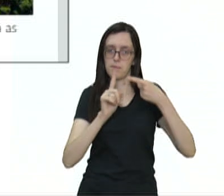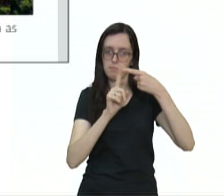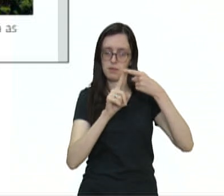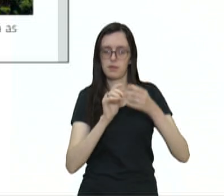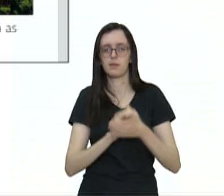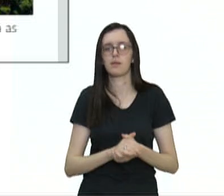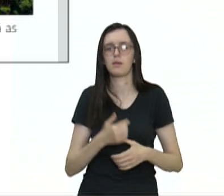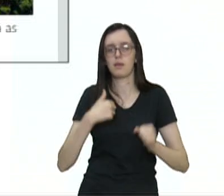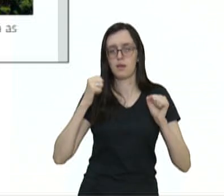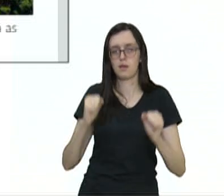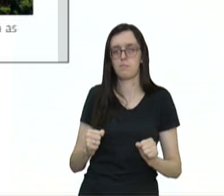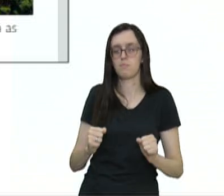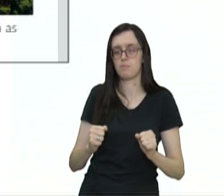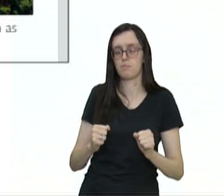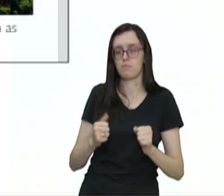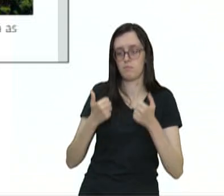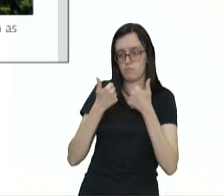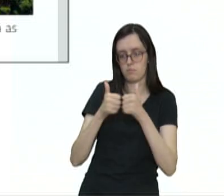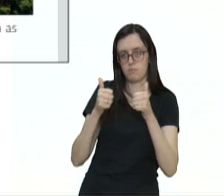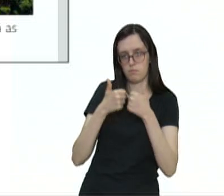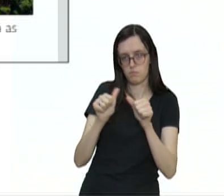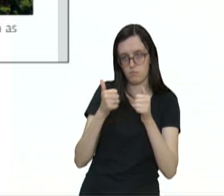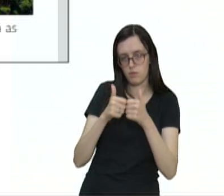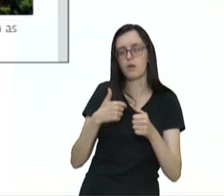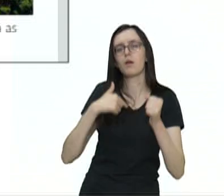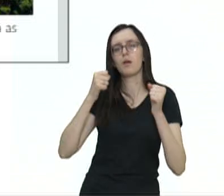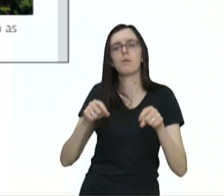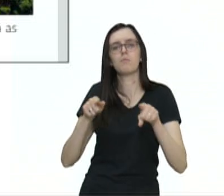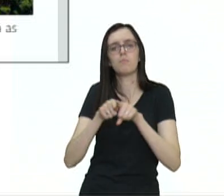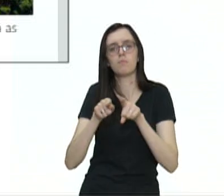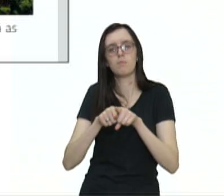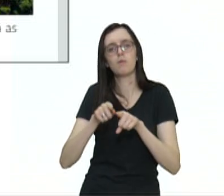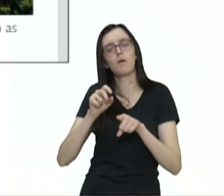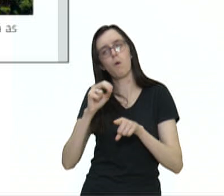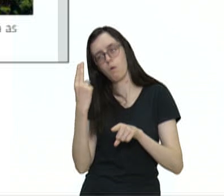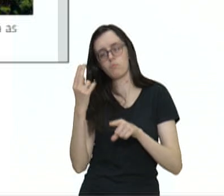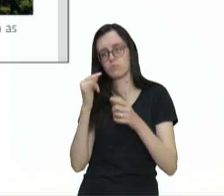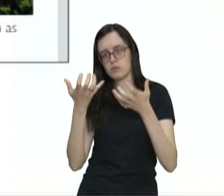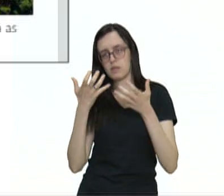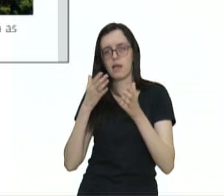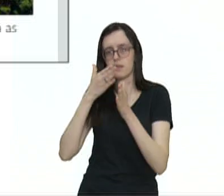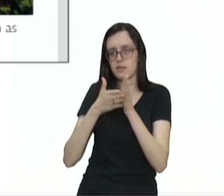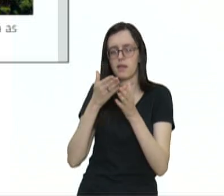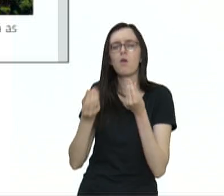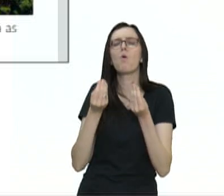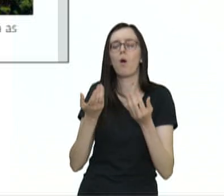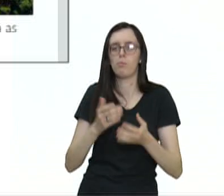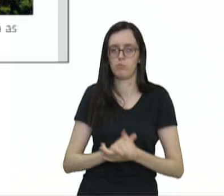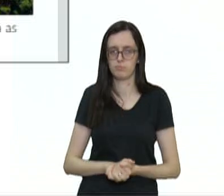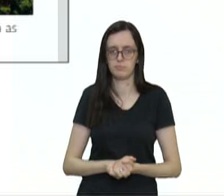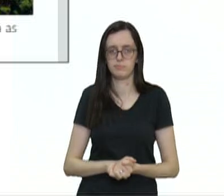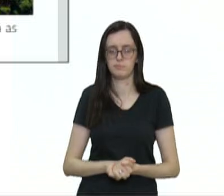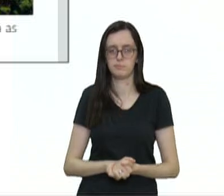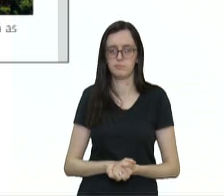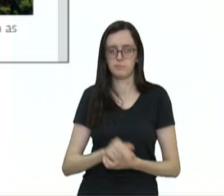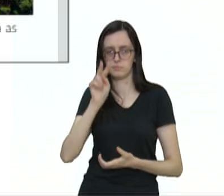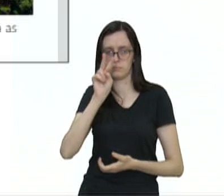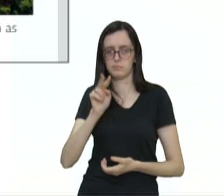de bus plus train. Eu posso ir de ônibus e mais o trem. Como é que eu faço? From Copacabana